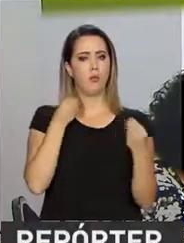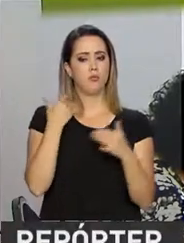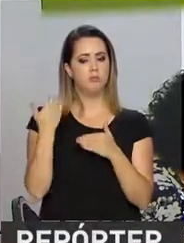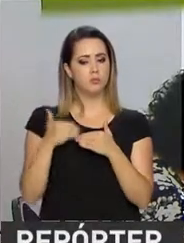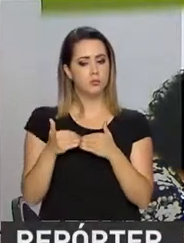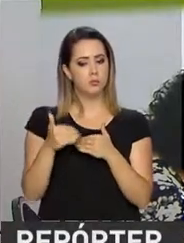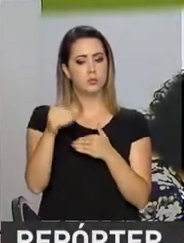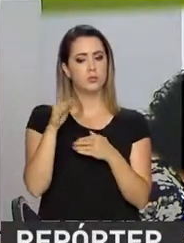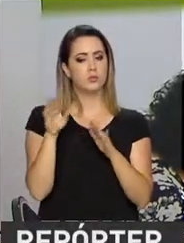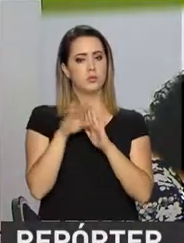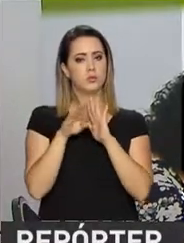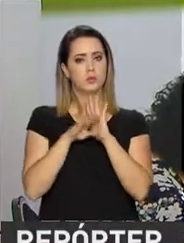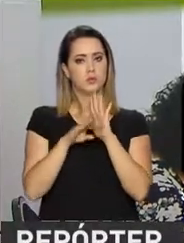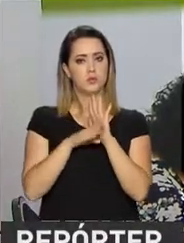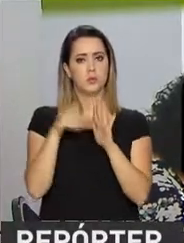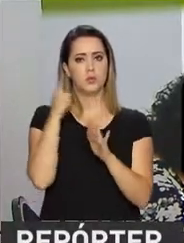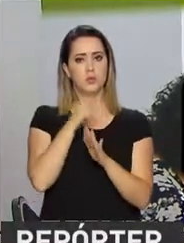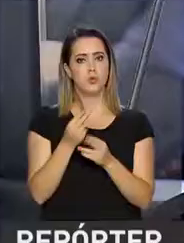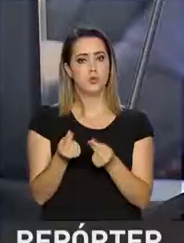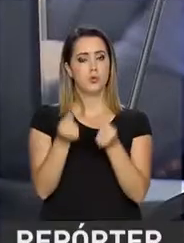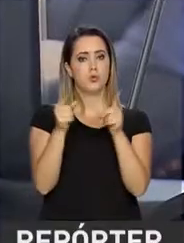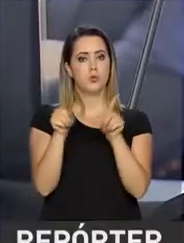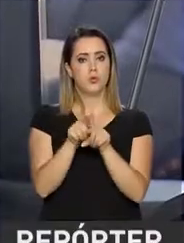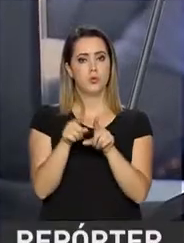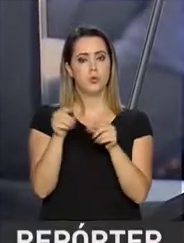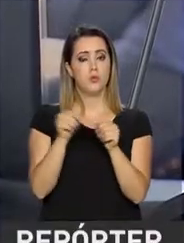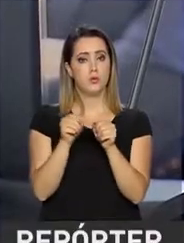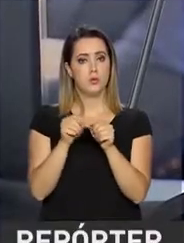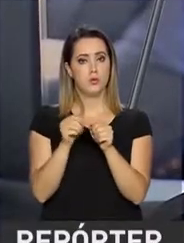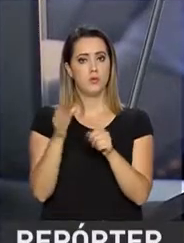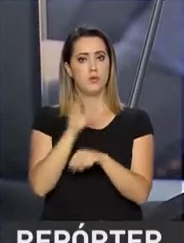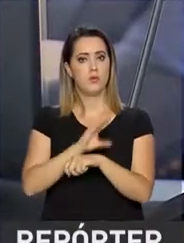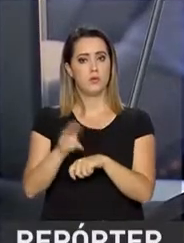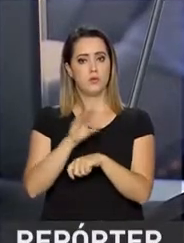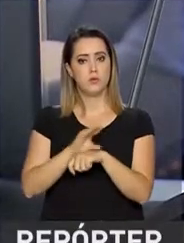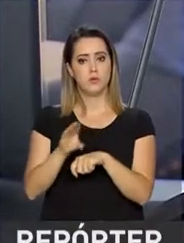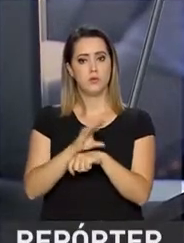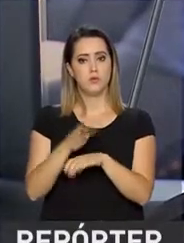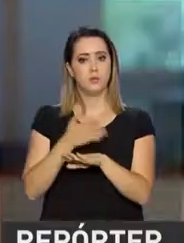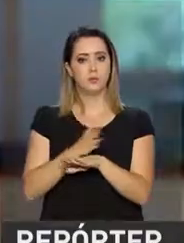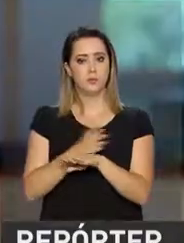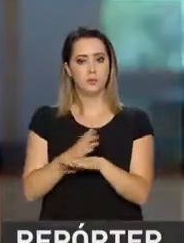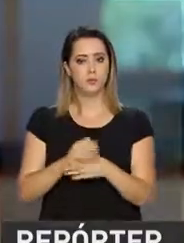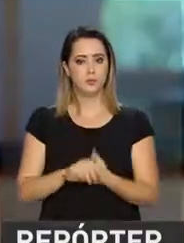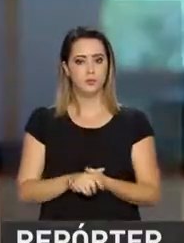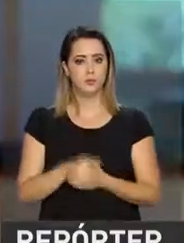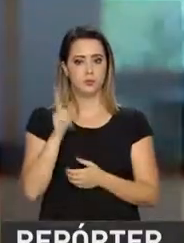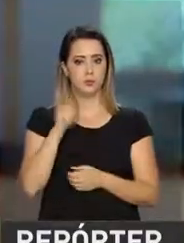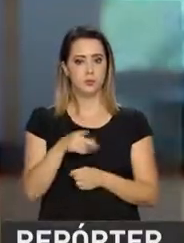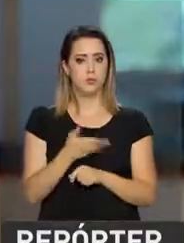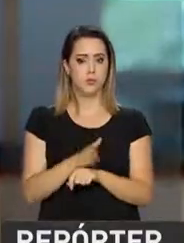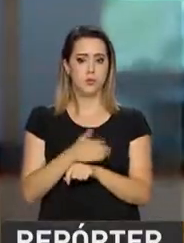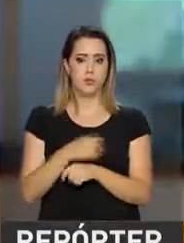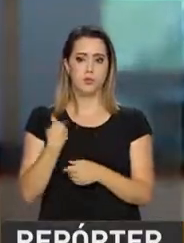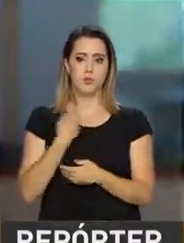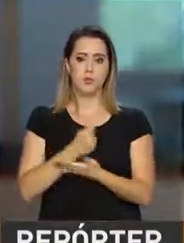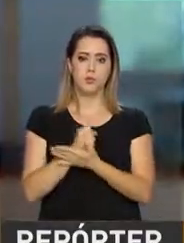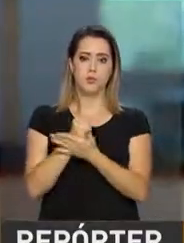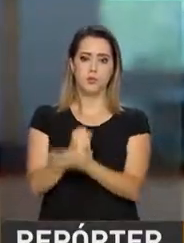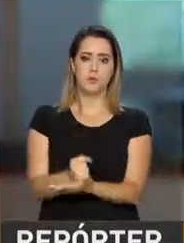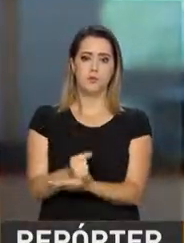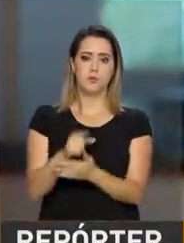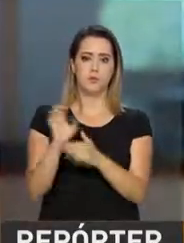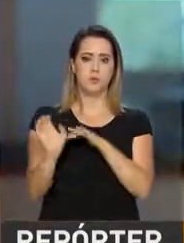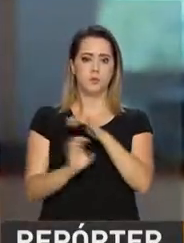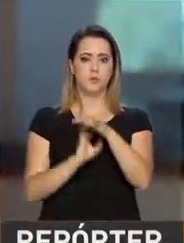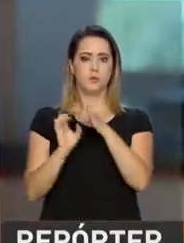desenvolver projetos, conseguir financiamentos e fazer cursos de qualificação. A capacitação é nós oferecermos